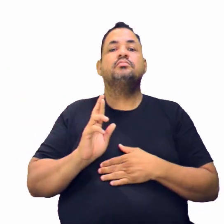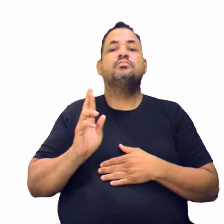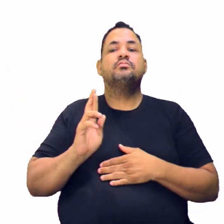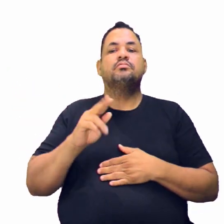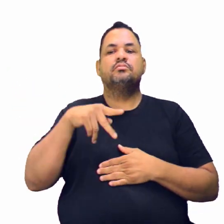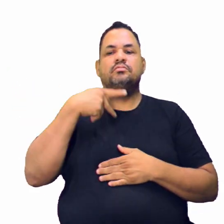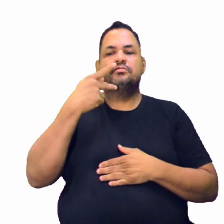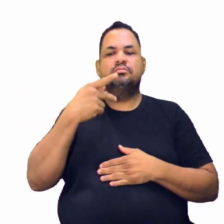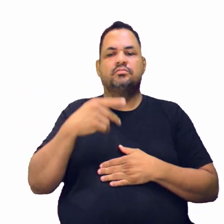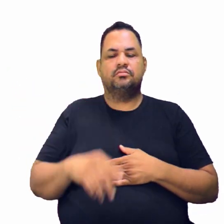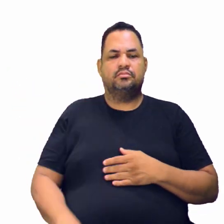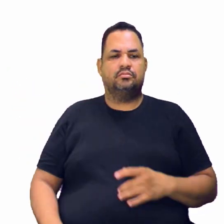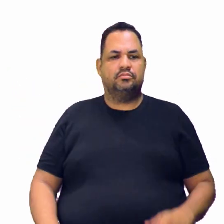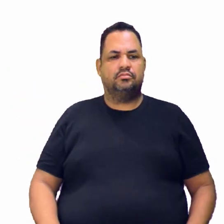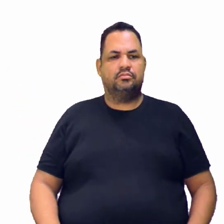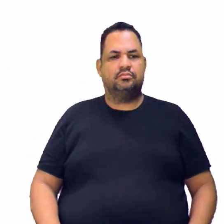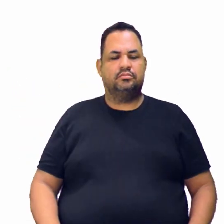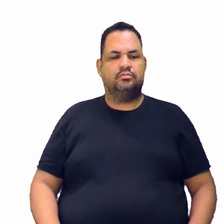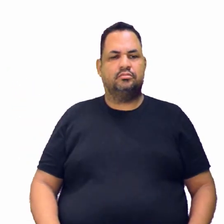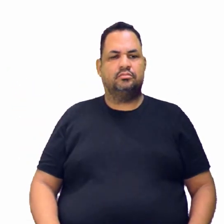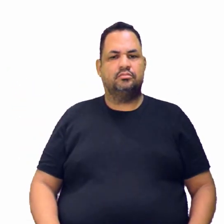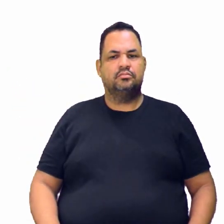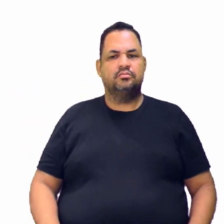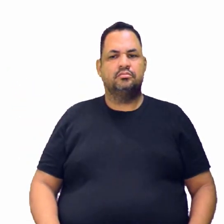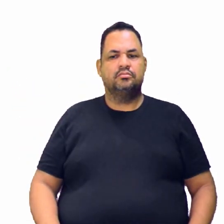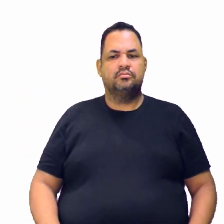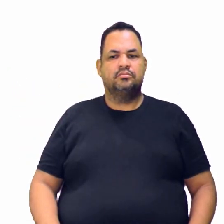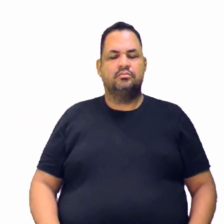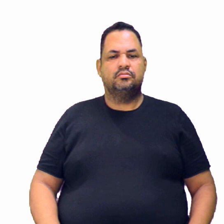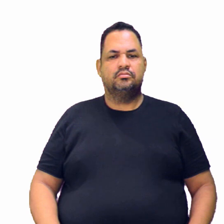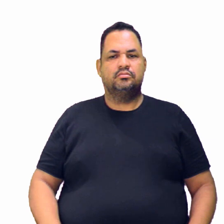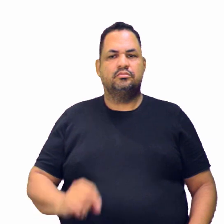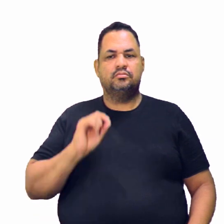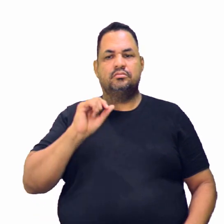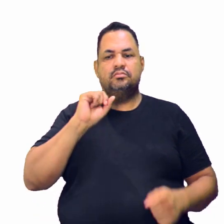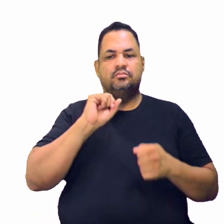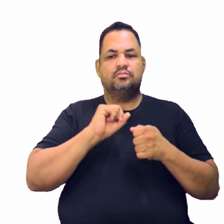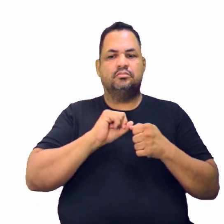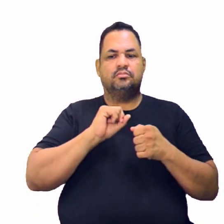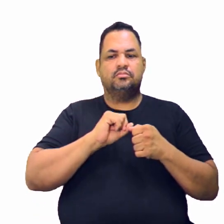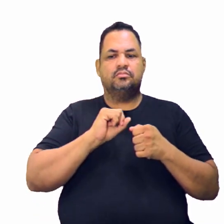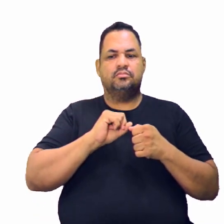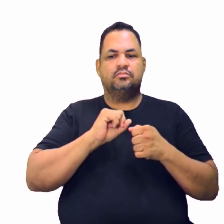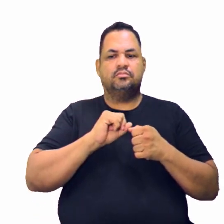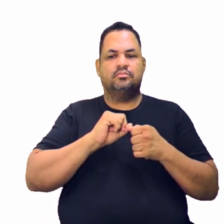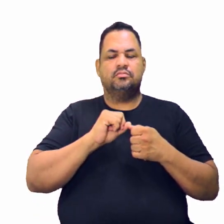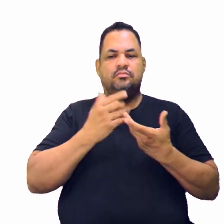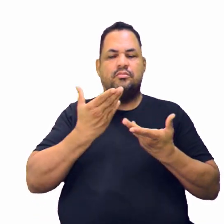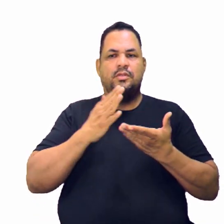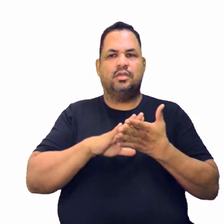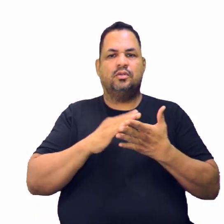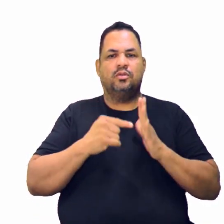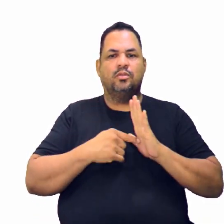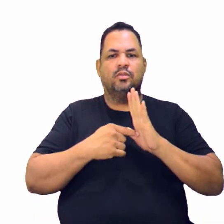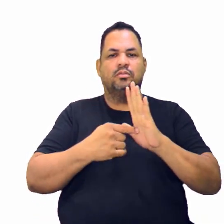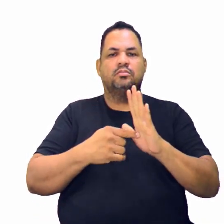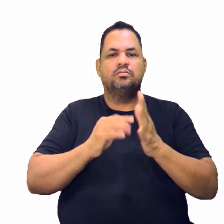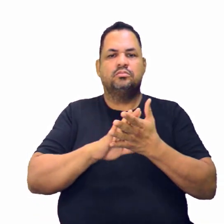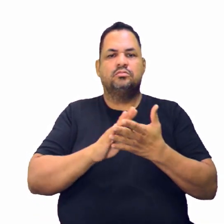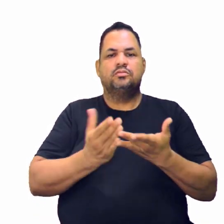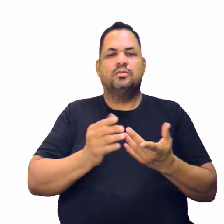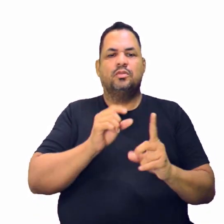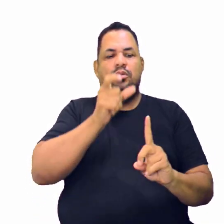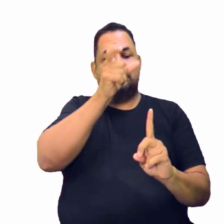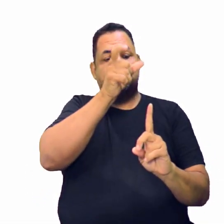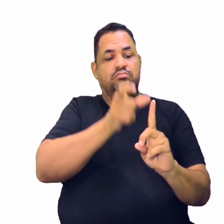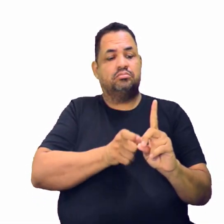falando? Vamos lá então. O que esse ser está fazendo? Qual que é claro sobre esse ser? Sempre você vai